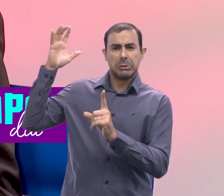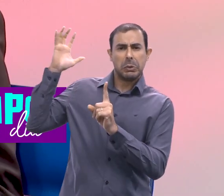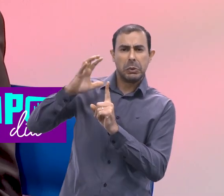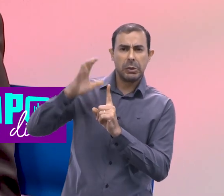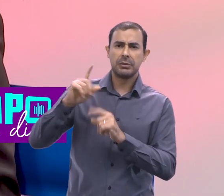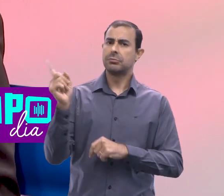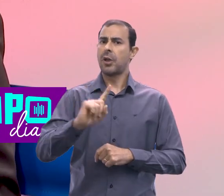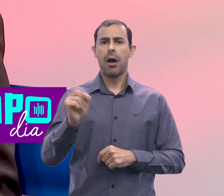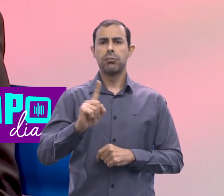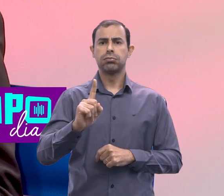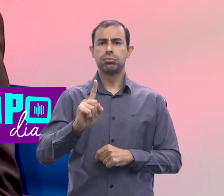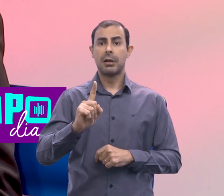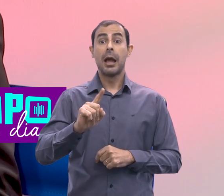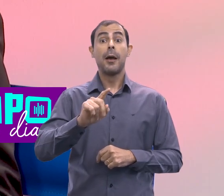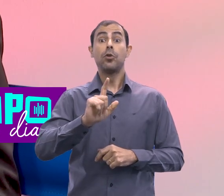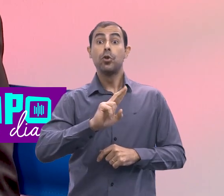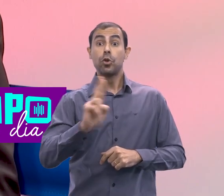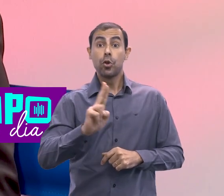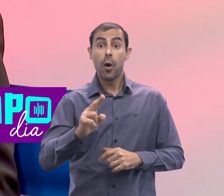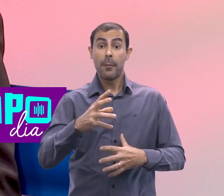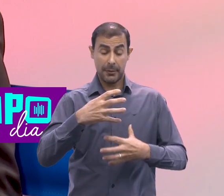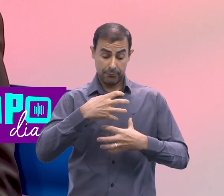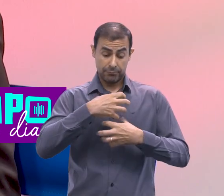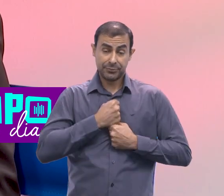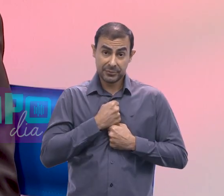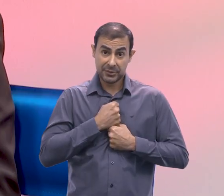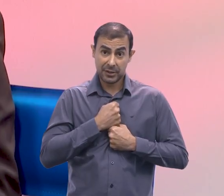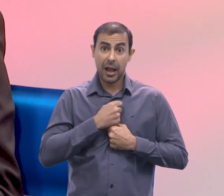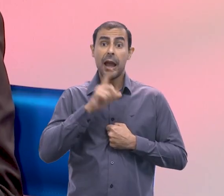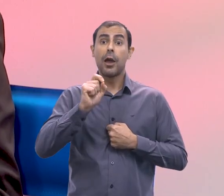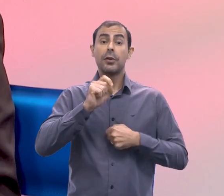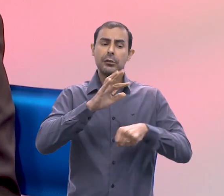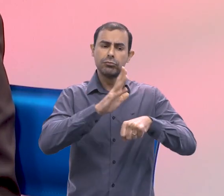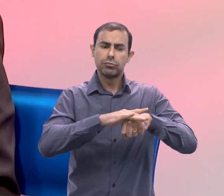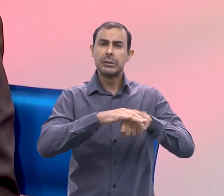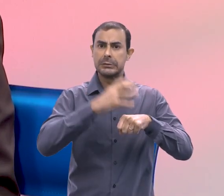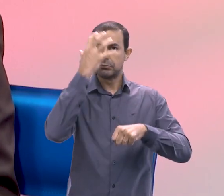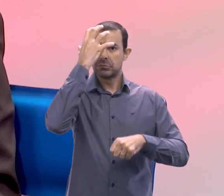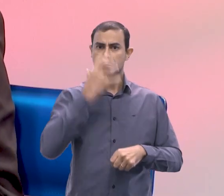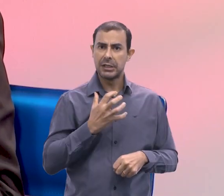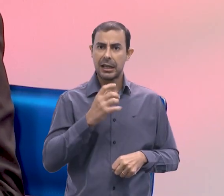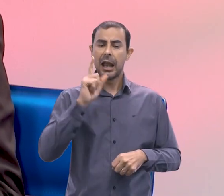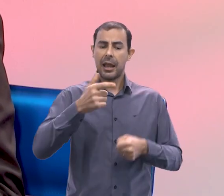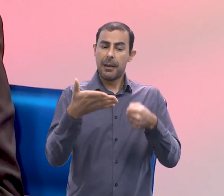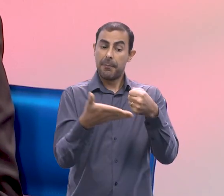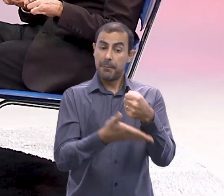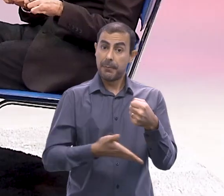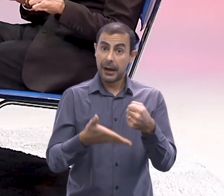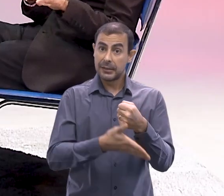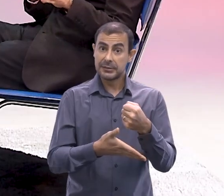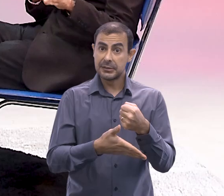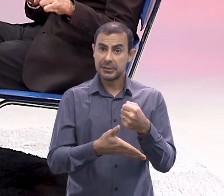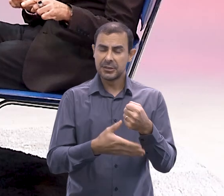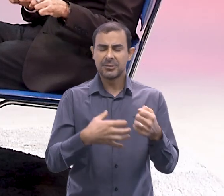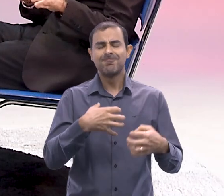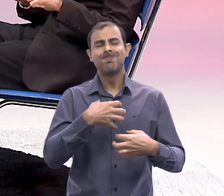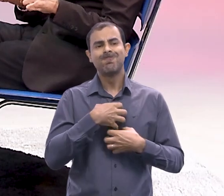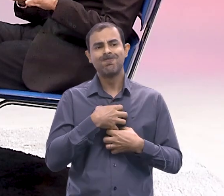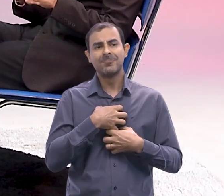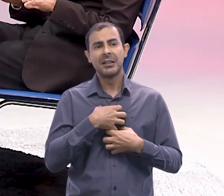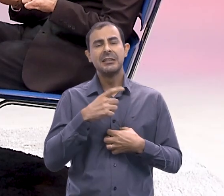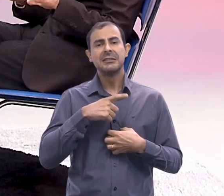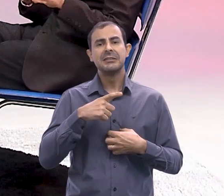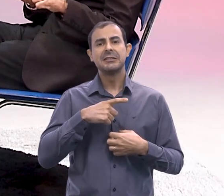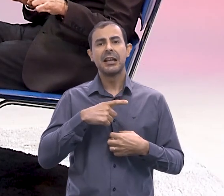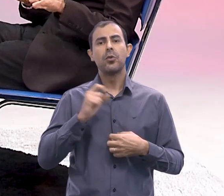ver. Depressão é um nome genérico de uma patologia muito séria, que é a doença de base, que infelizmente